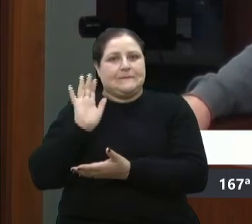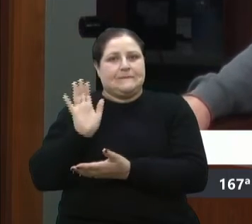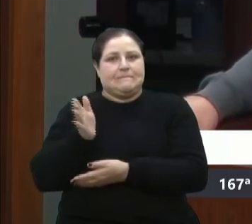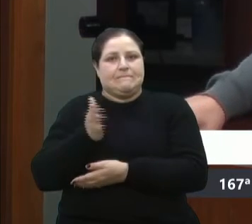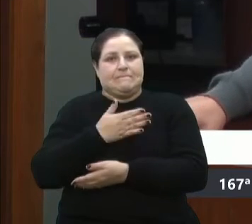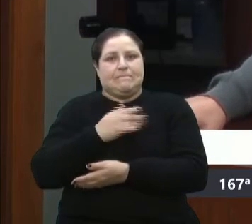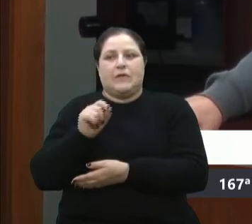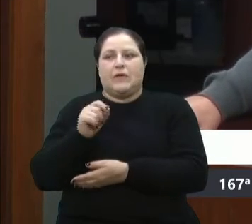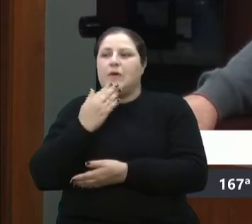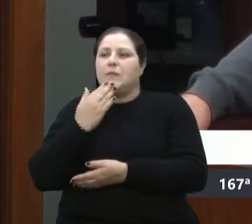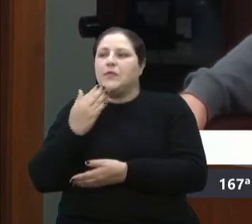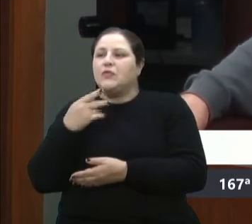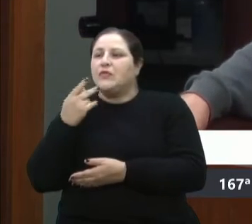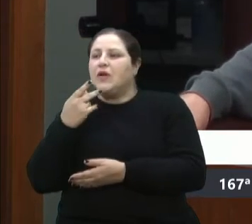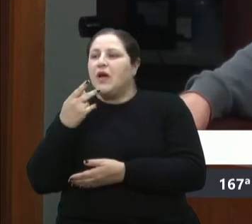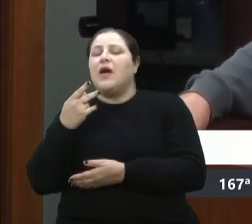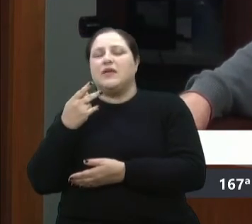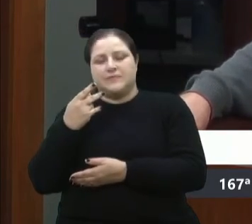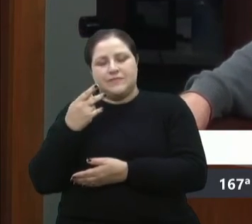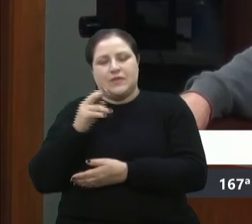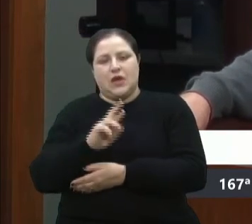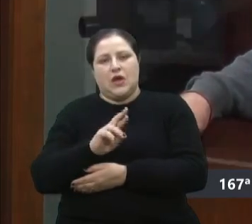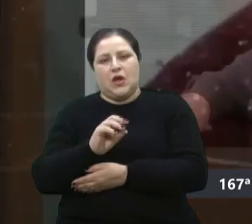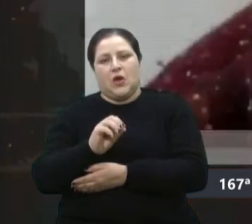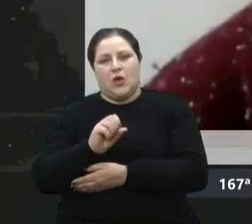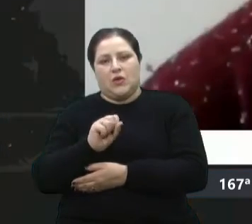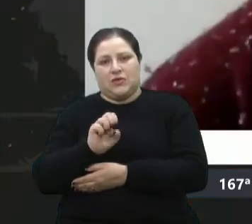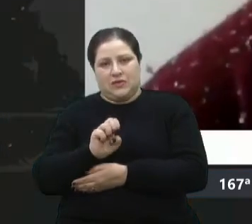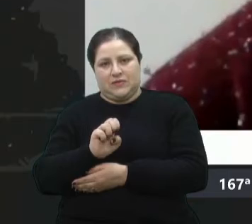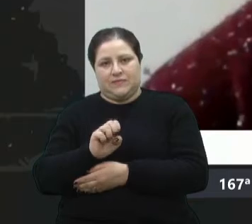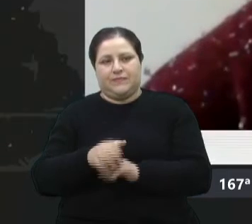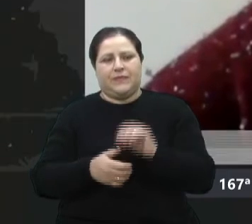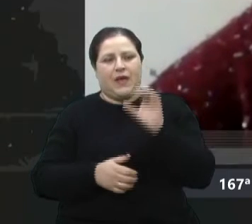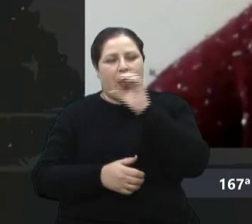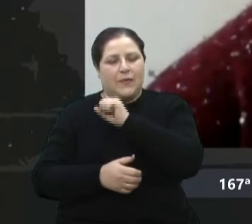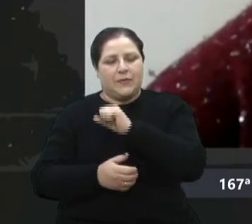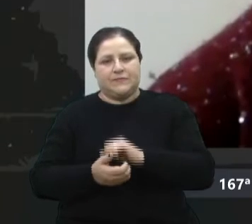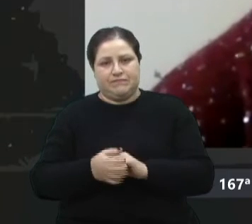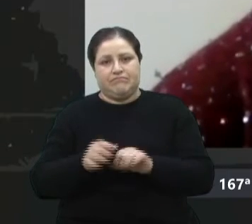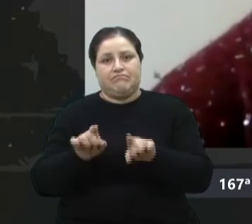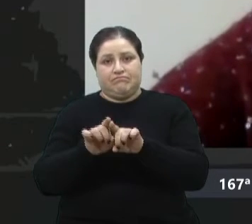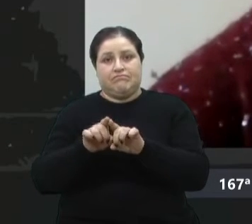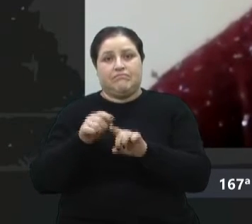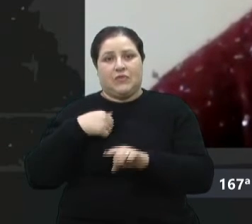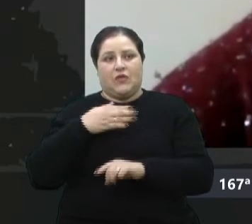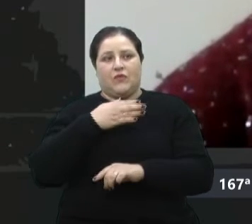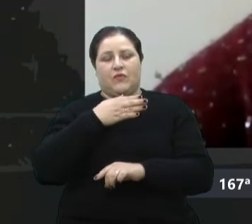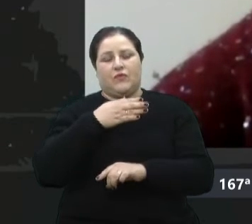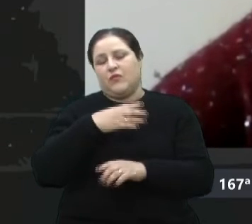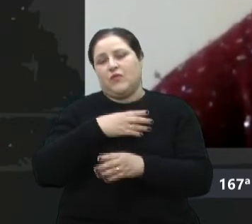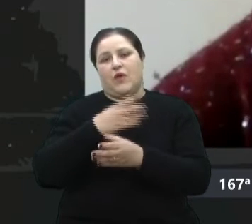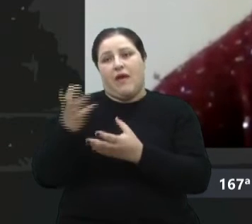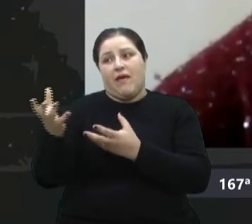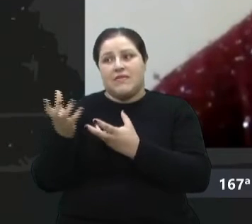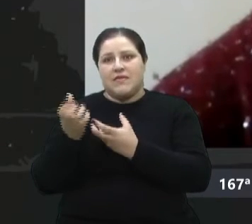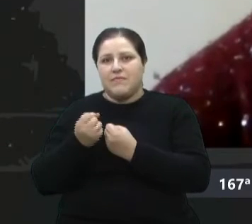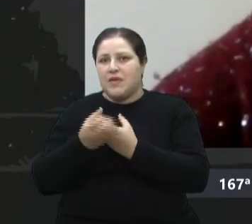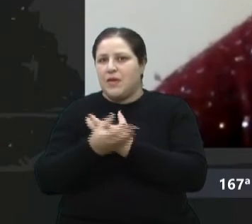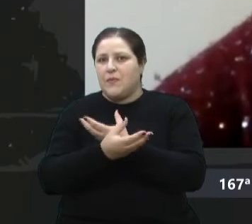de imediato, vereadora Rose. Bem rapidinho, eu também estive recebendo